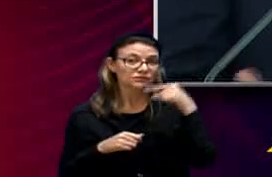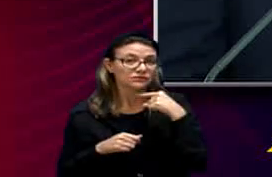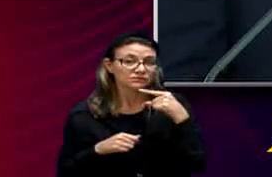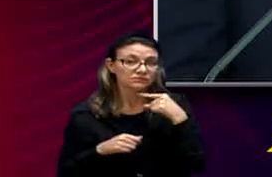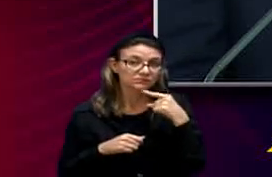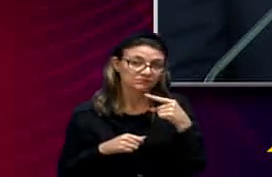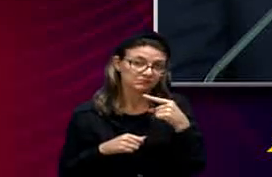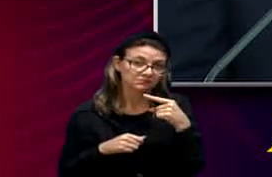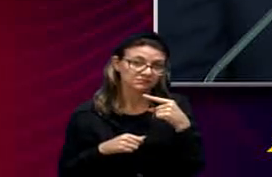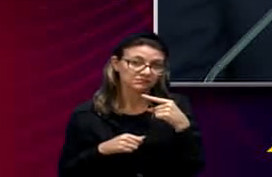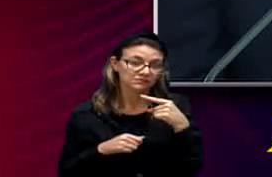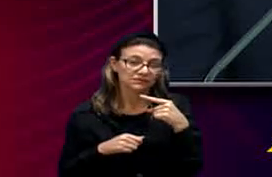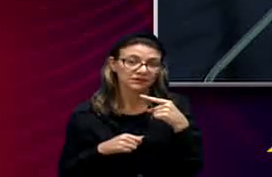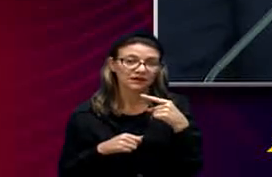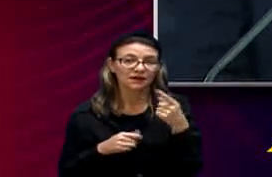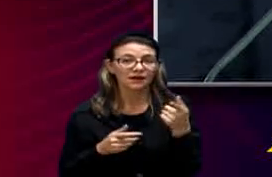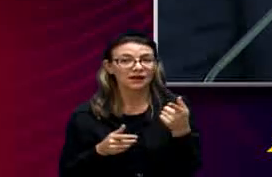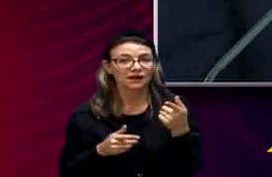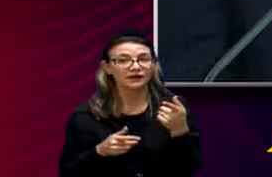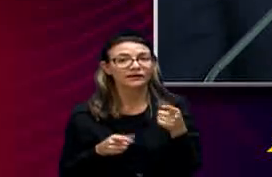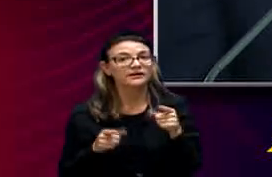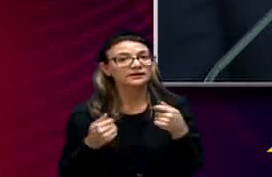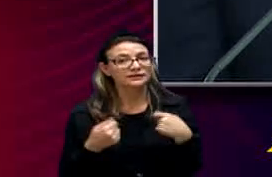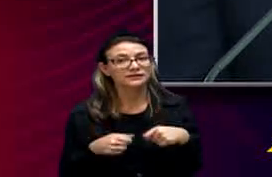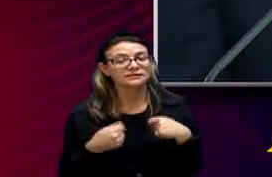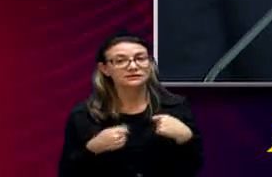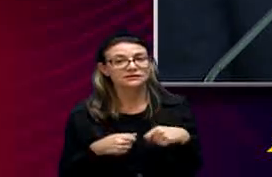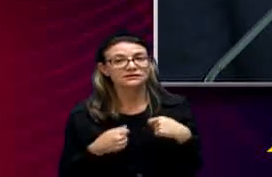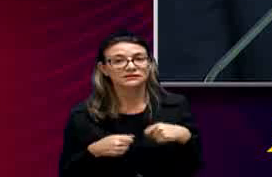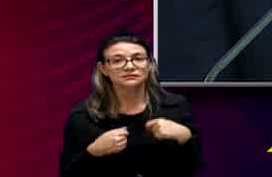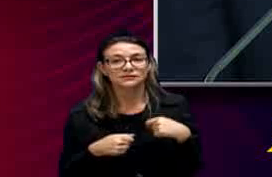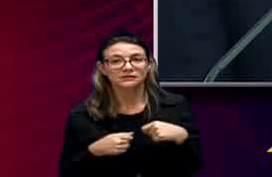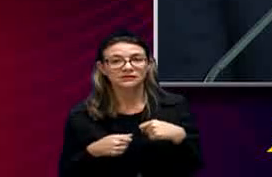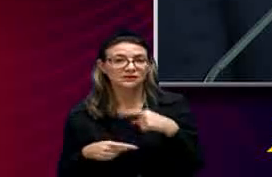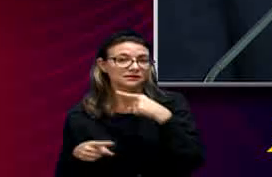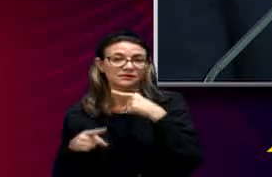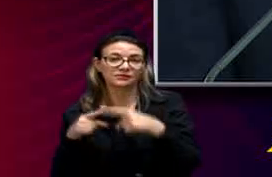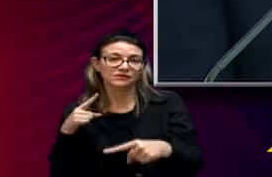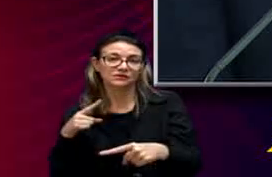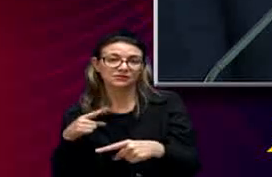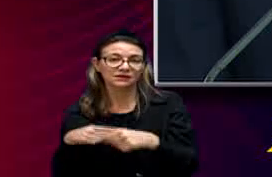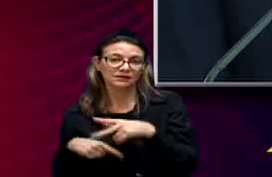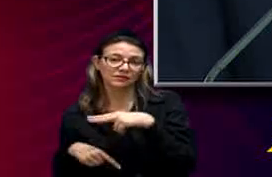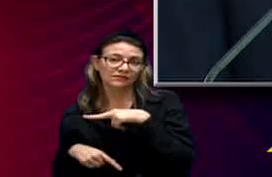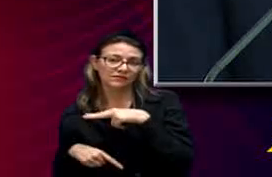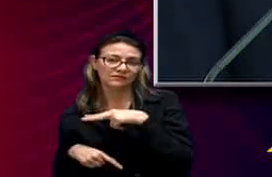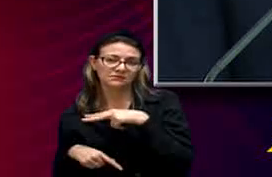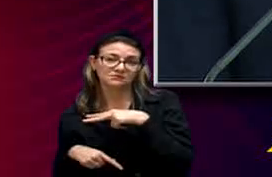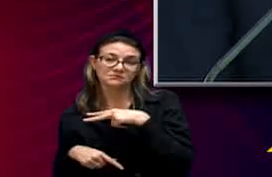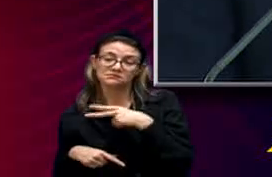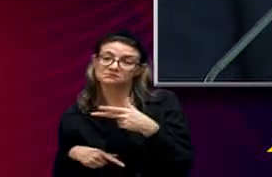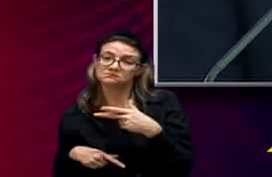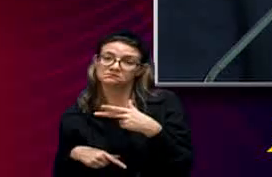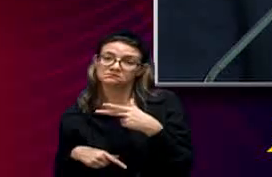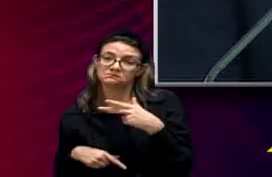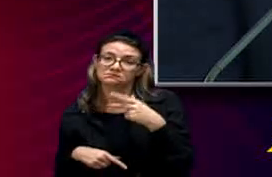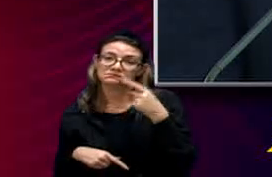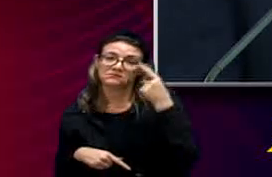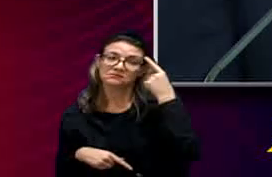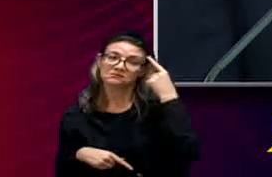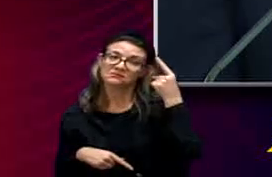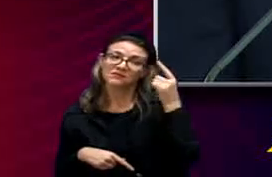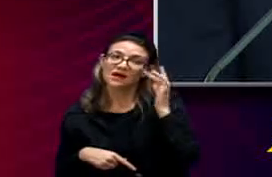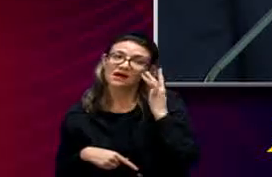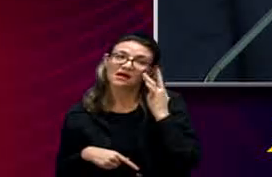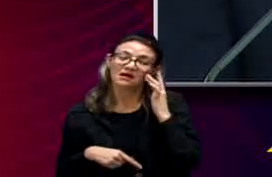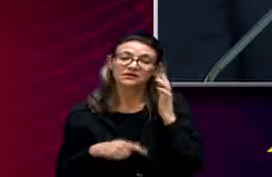pesqueiros também que são os particulares que têm esse essa prática né eu não p que nós possamos legislar sobre isso aqui Vereador